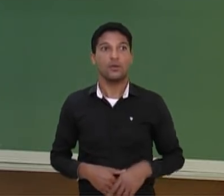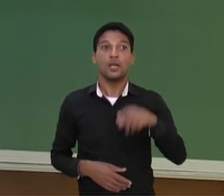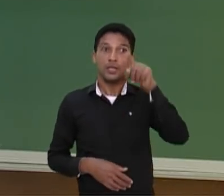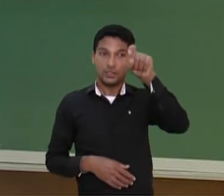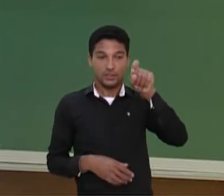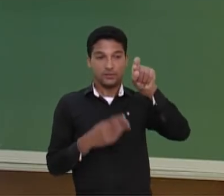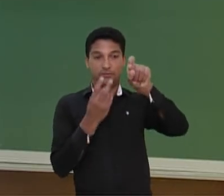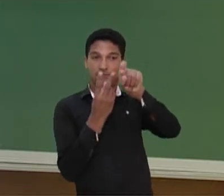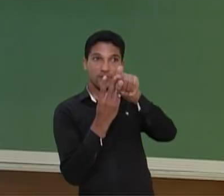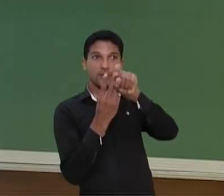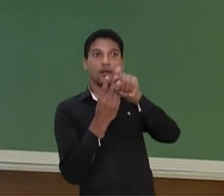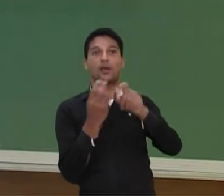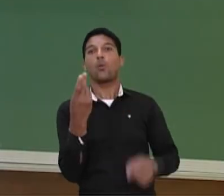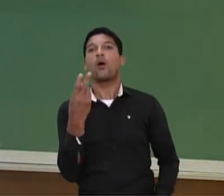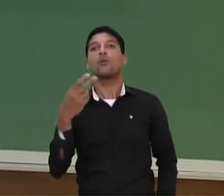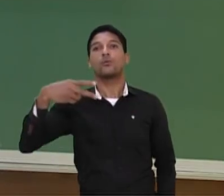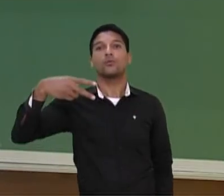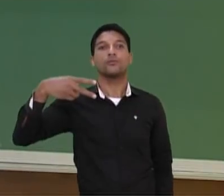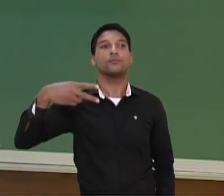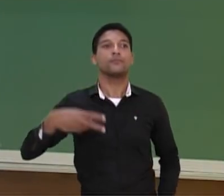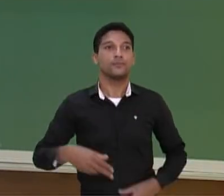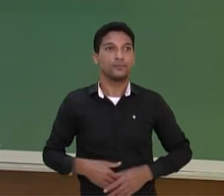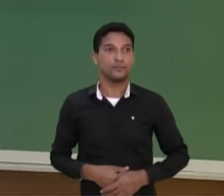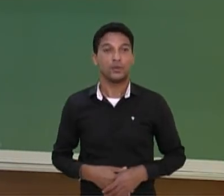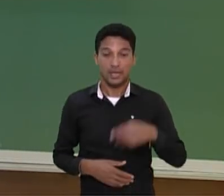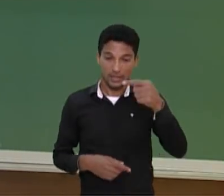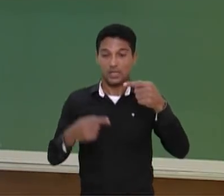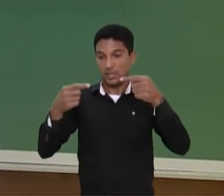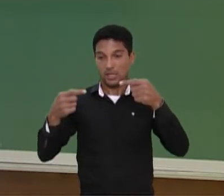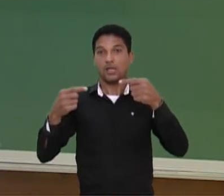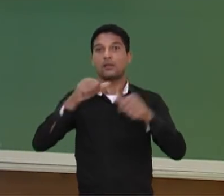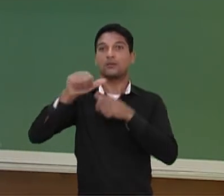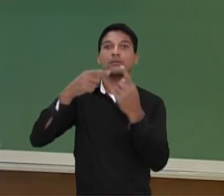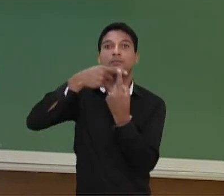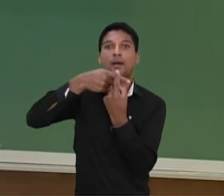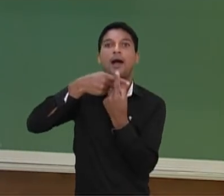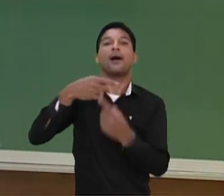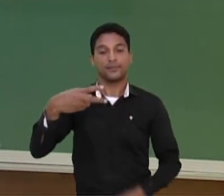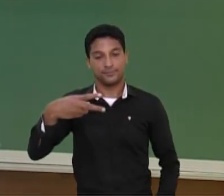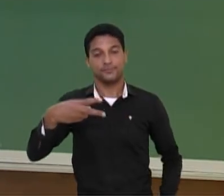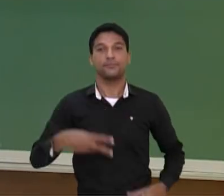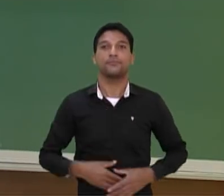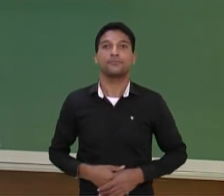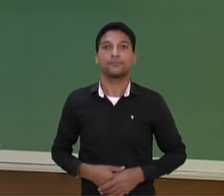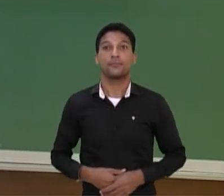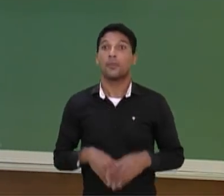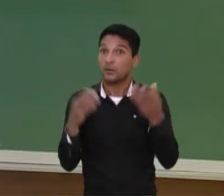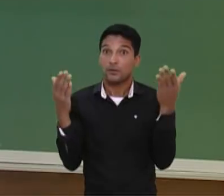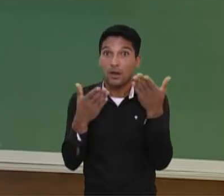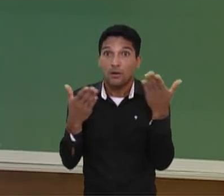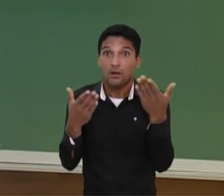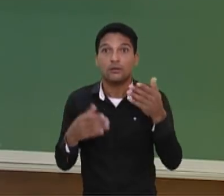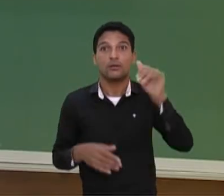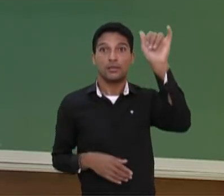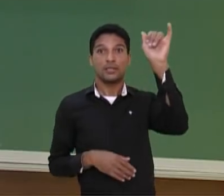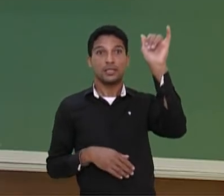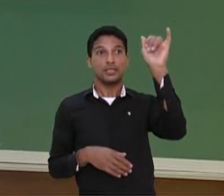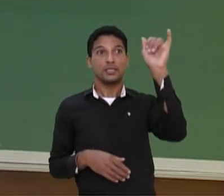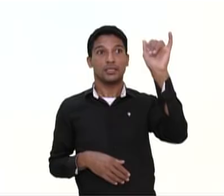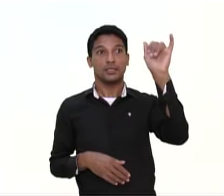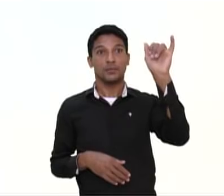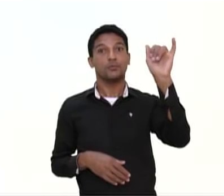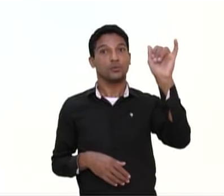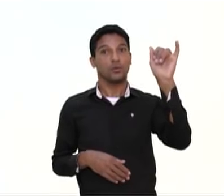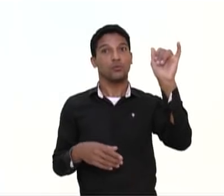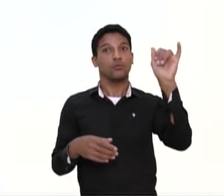do vértice é igual a 2. Agora nós vamos lá para y do vértice. Y do vértice